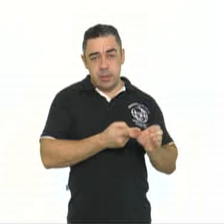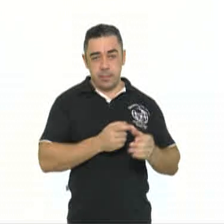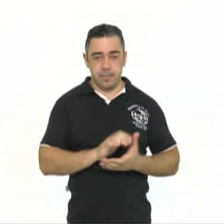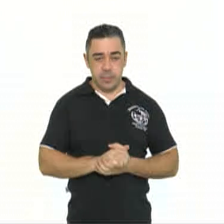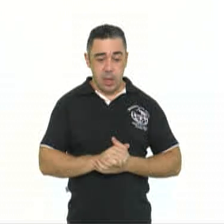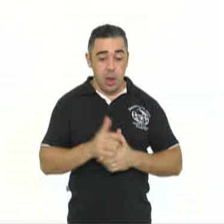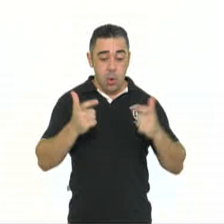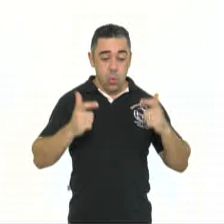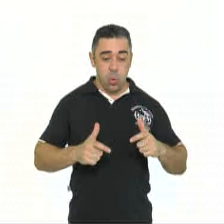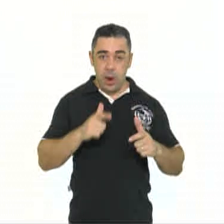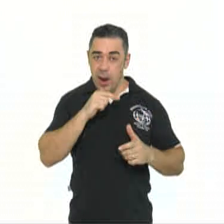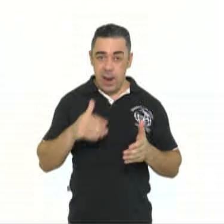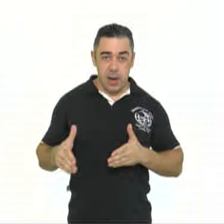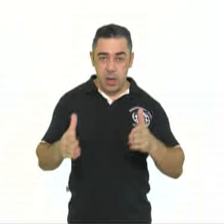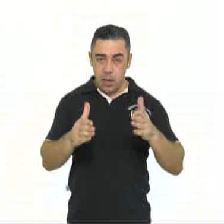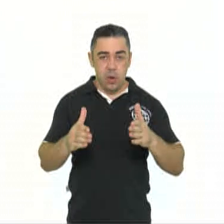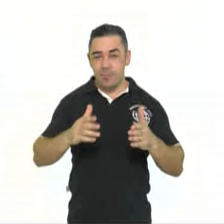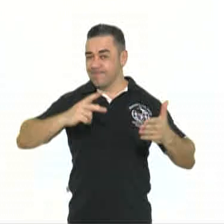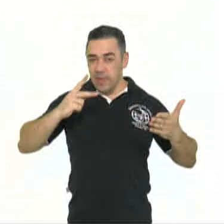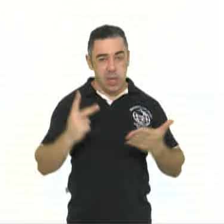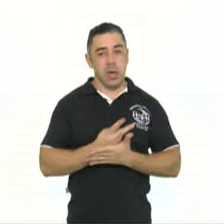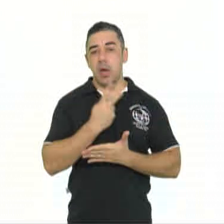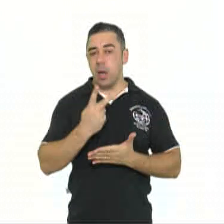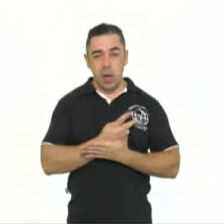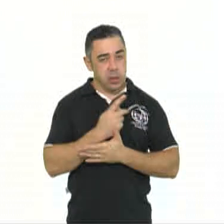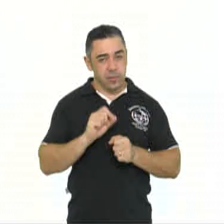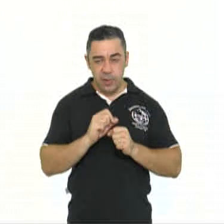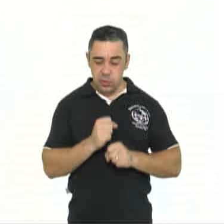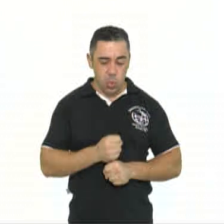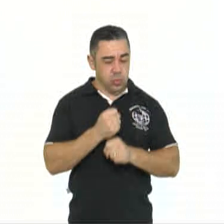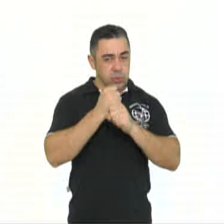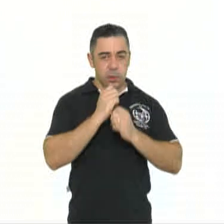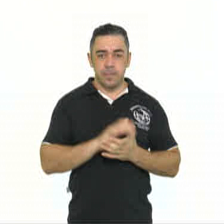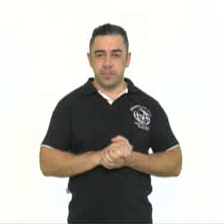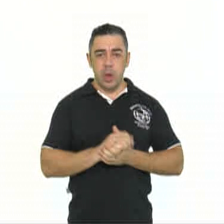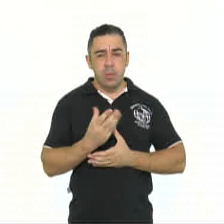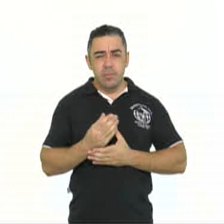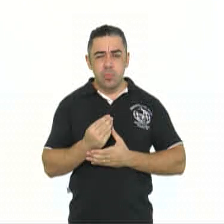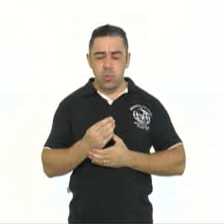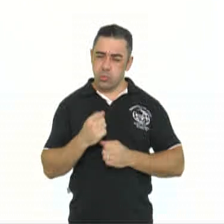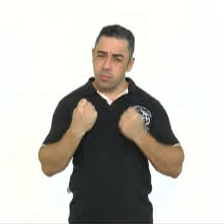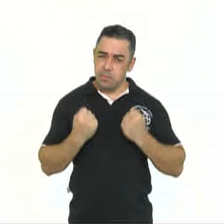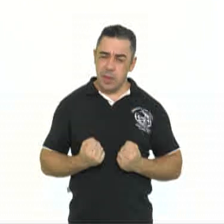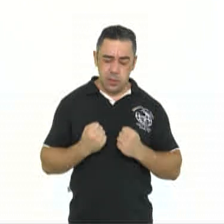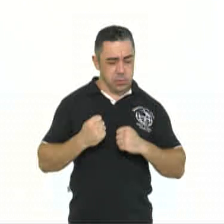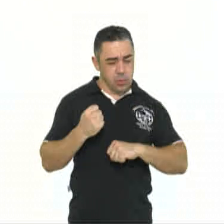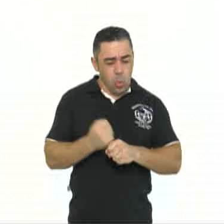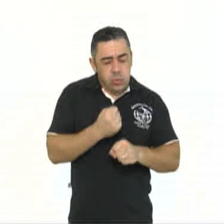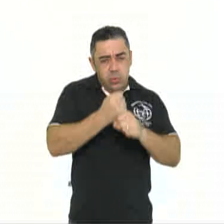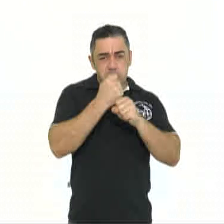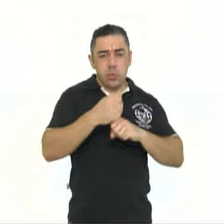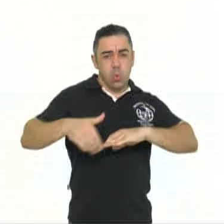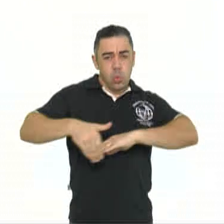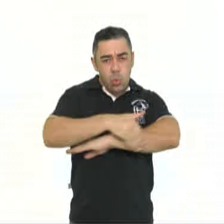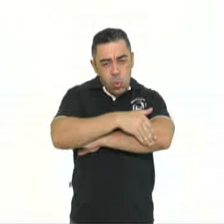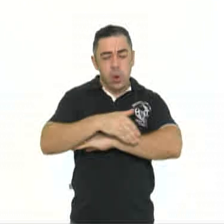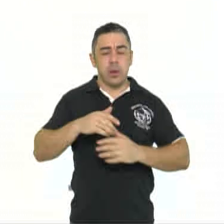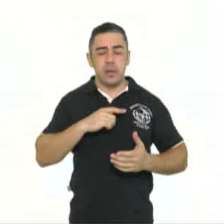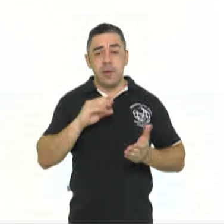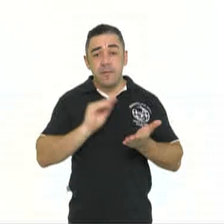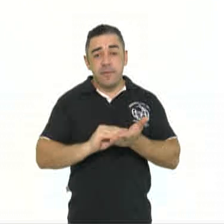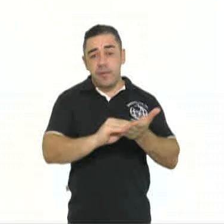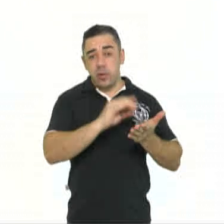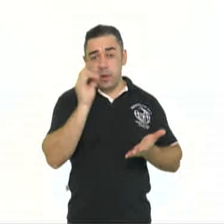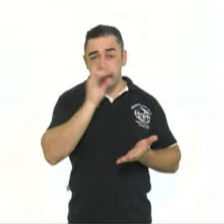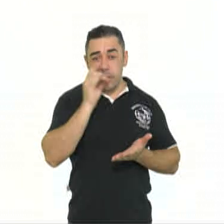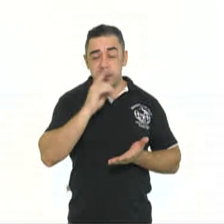Áreas de mananciais são ocupadas de forma desordenada. Há excesso de concreto em nossas ruas e avenidas. Faltam espaços verdes e